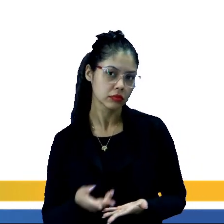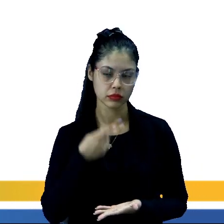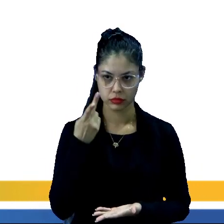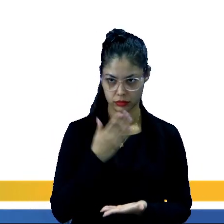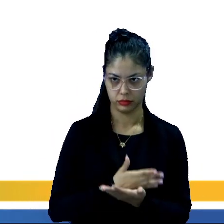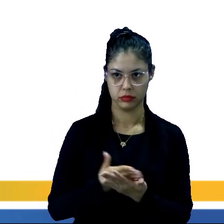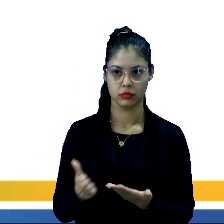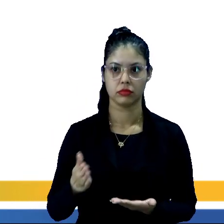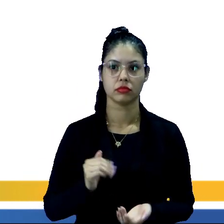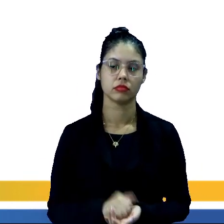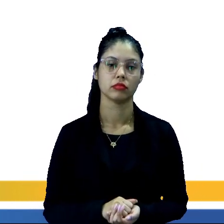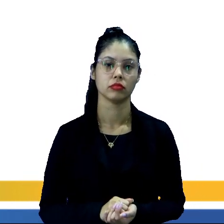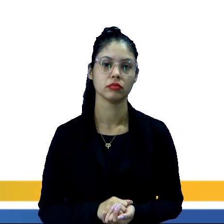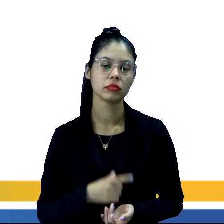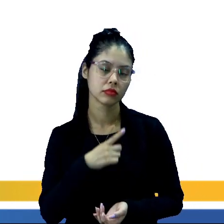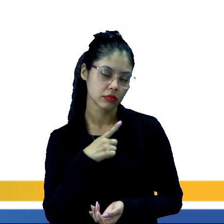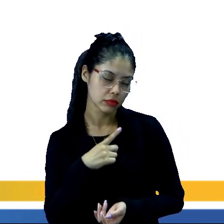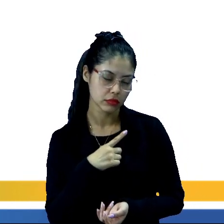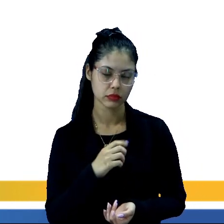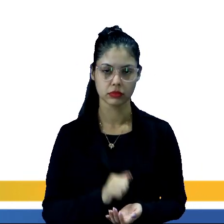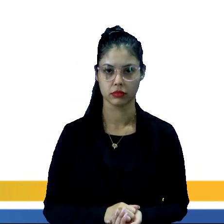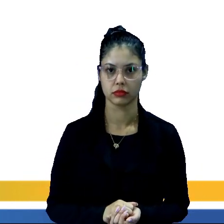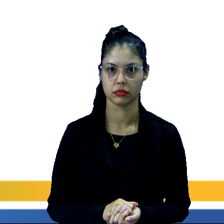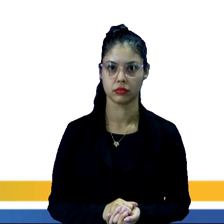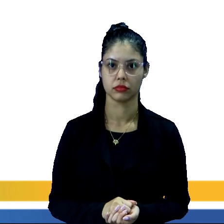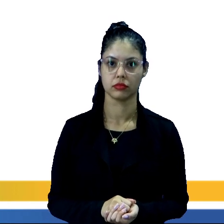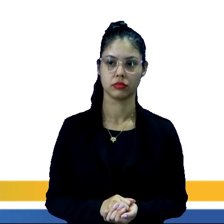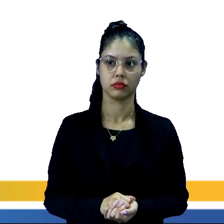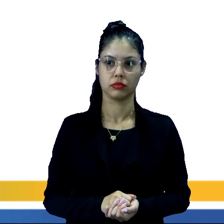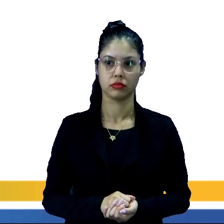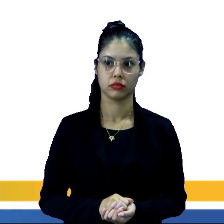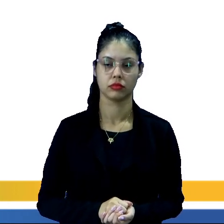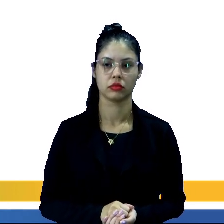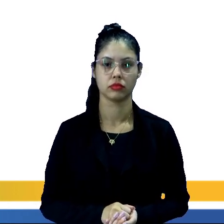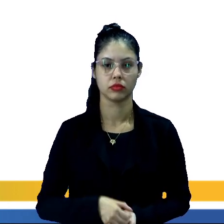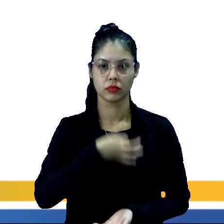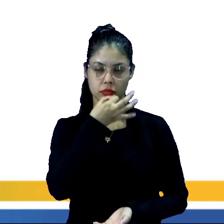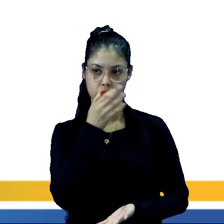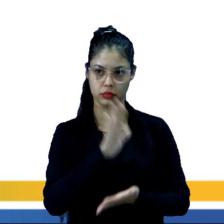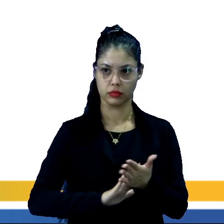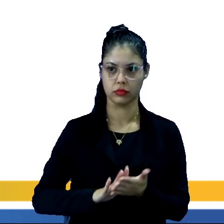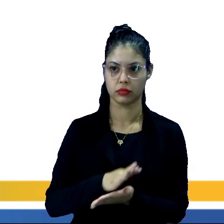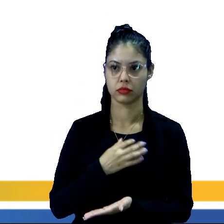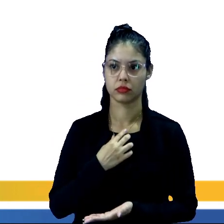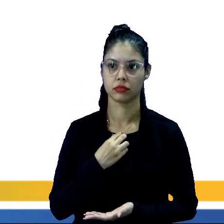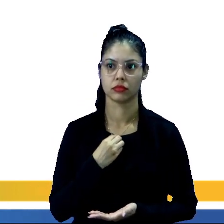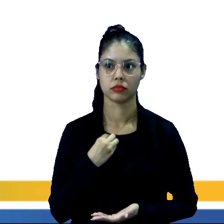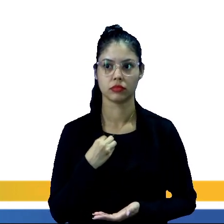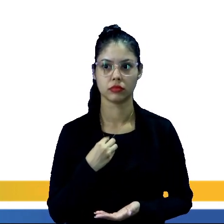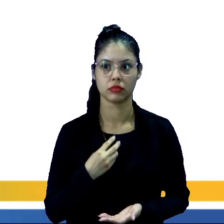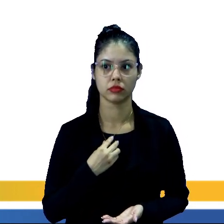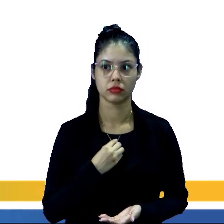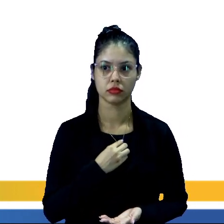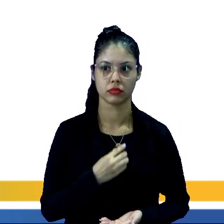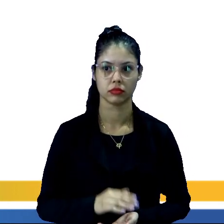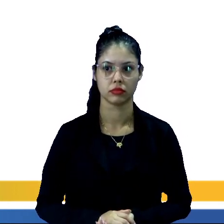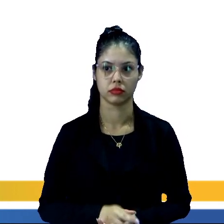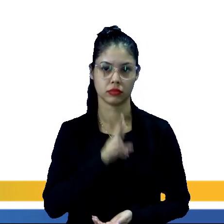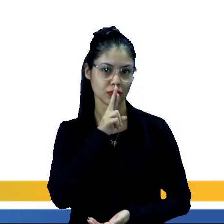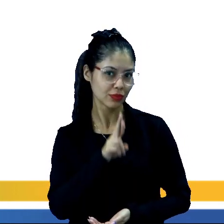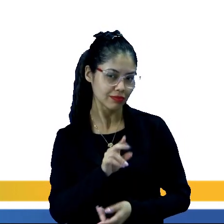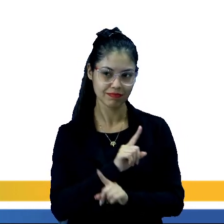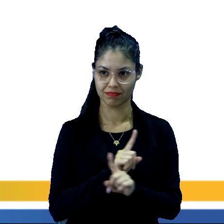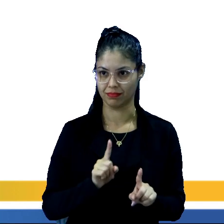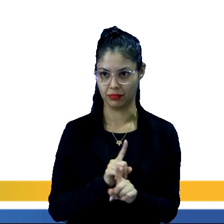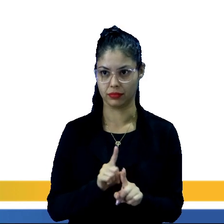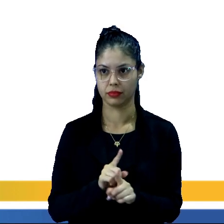havia dito no começo, né? Que nós temos que não houve o uso argumentativo, porque o porquê sim, porquê não é